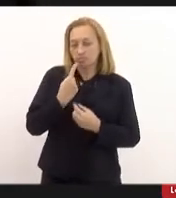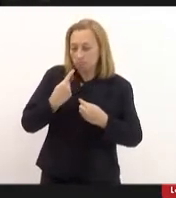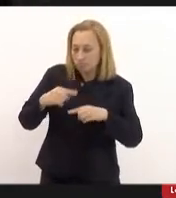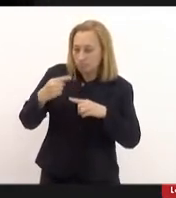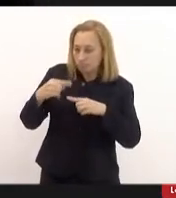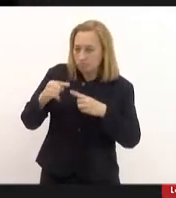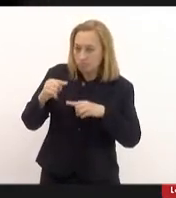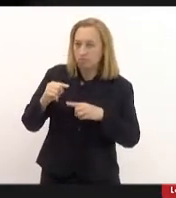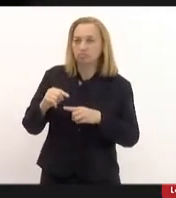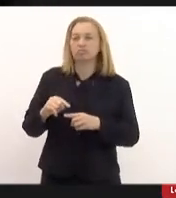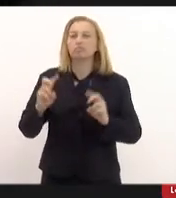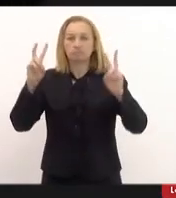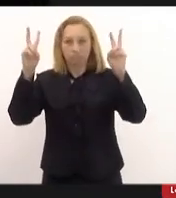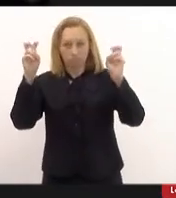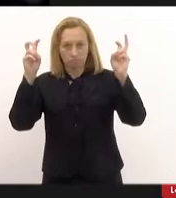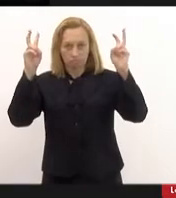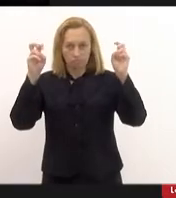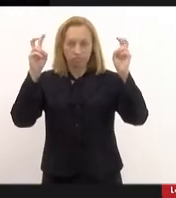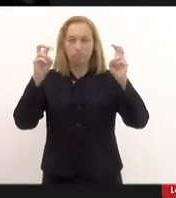provocarmos essa questão